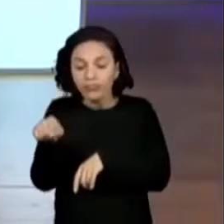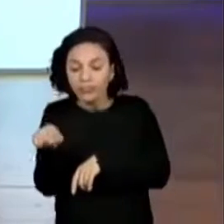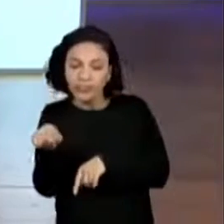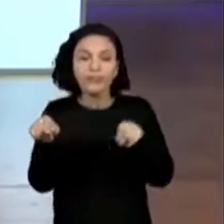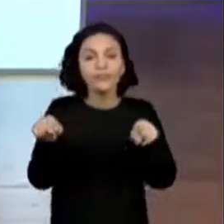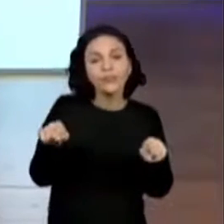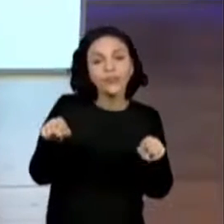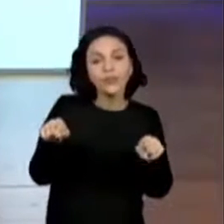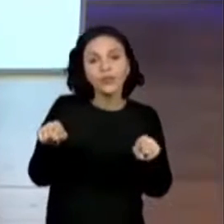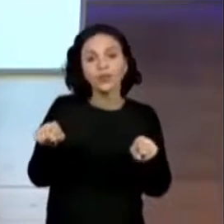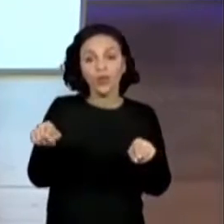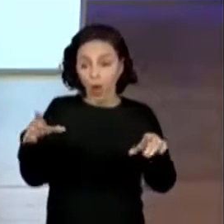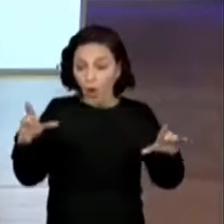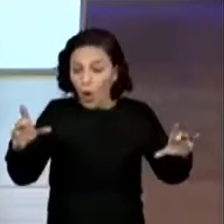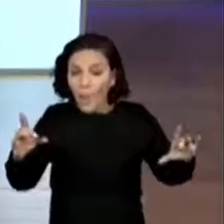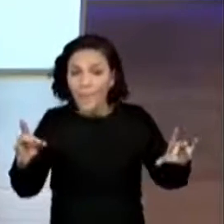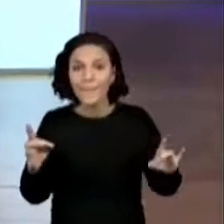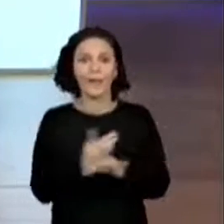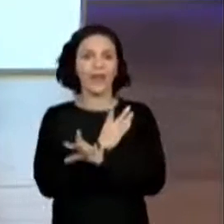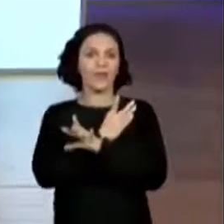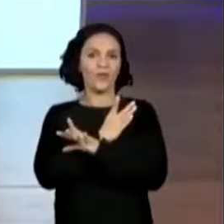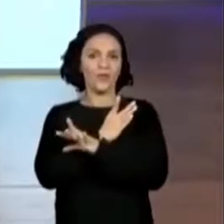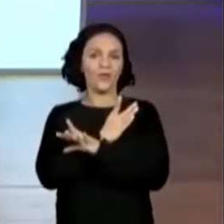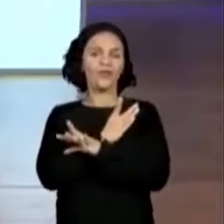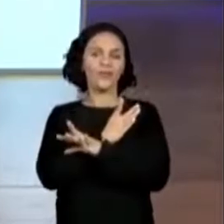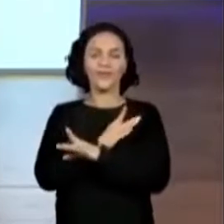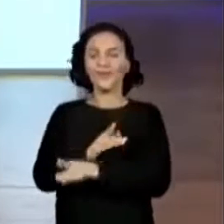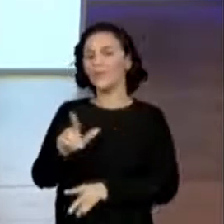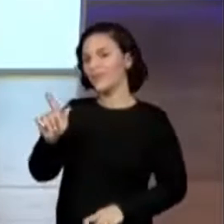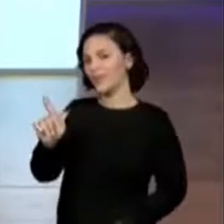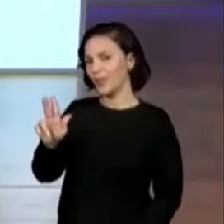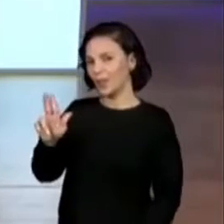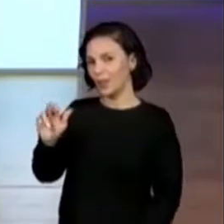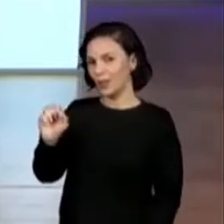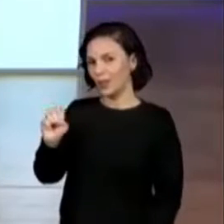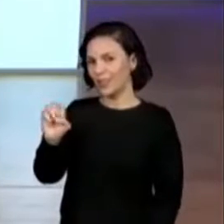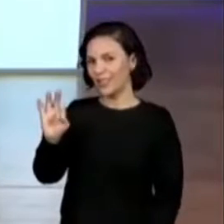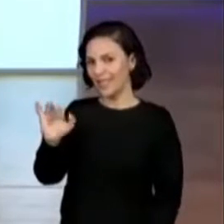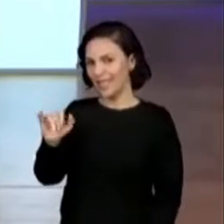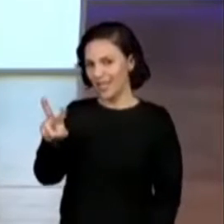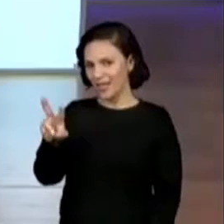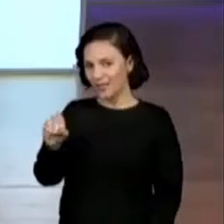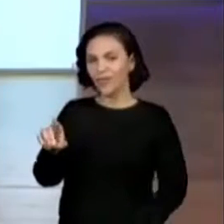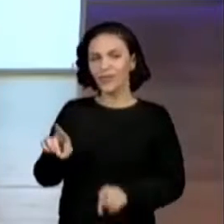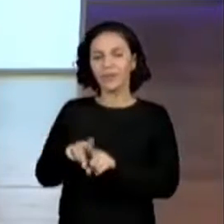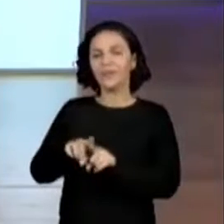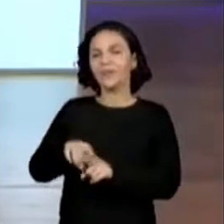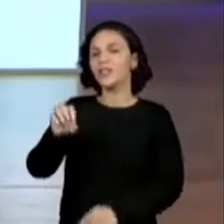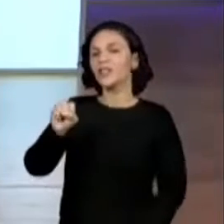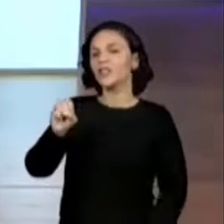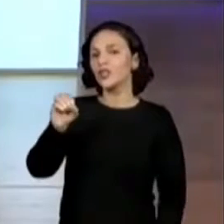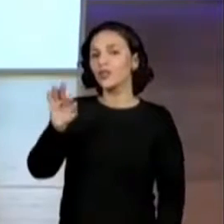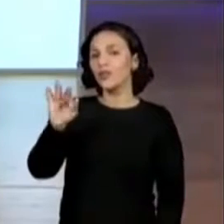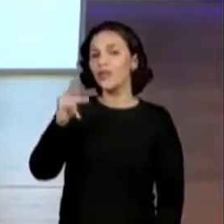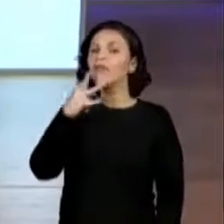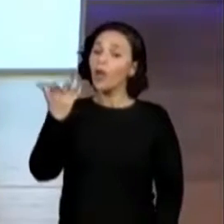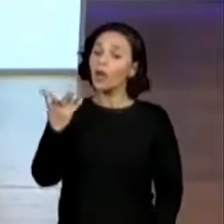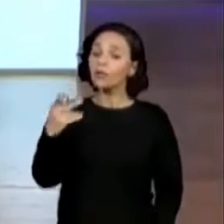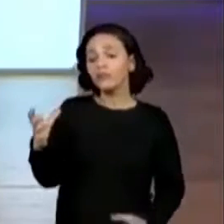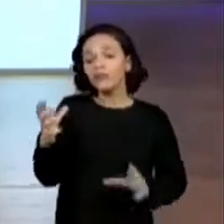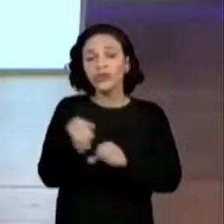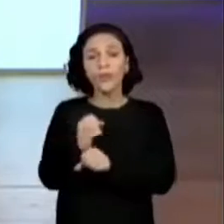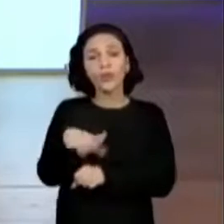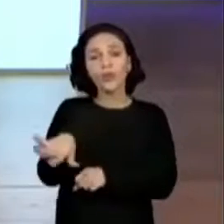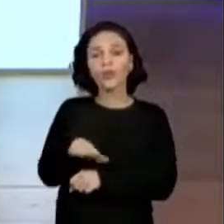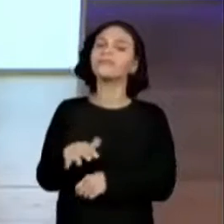resultado inteiro daquilo que eu estou querendo. O Gustavo e a Sofia disseram a mesma coisa, é só somar tudo. Só somar tudo. Então,